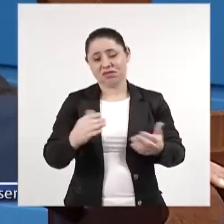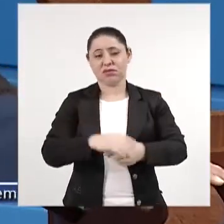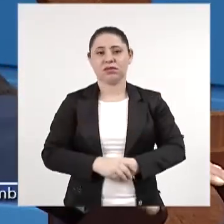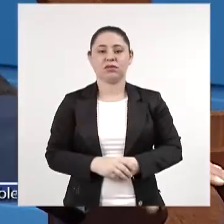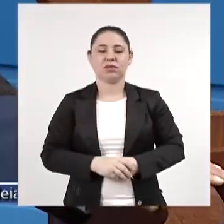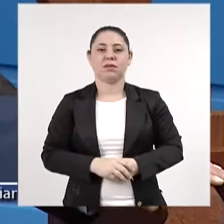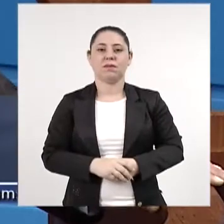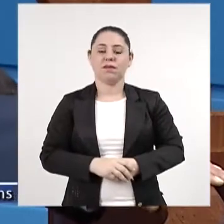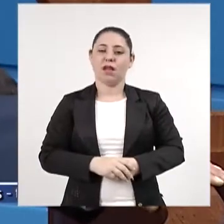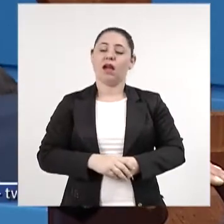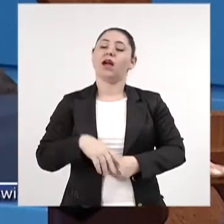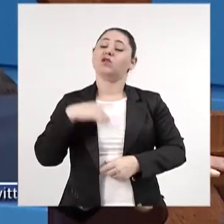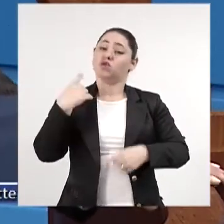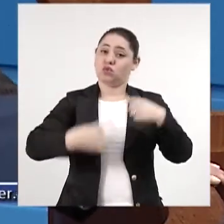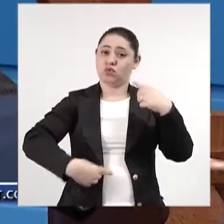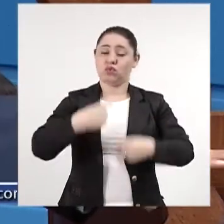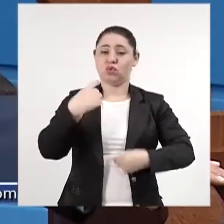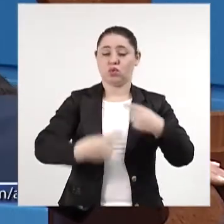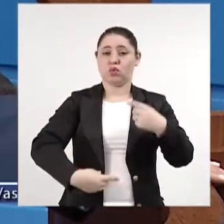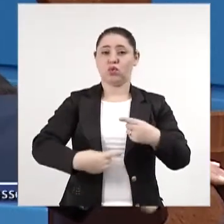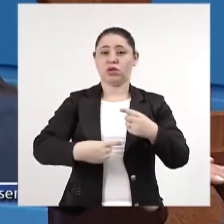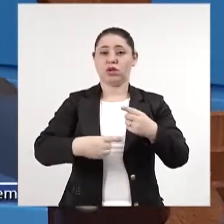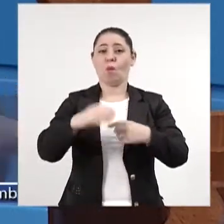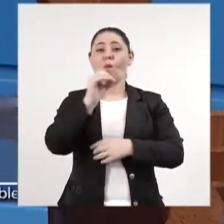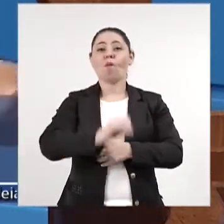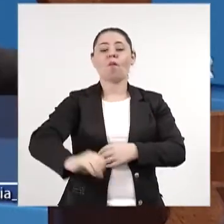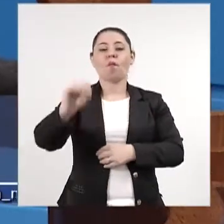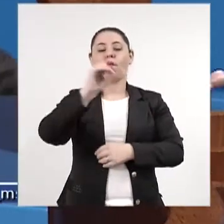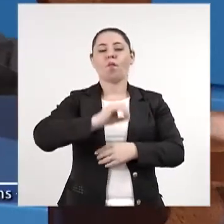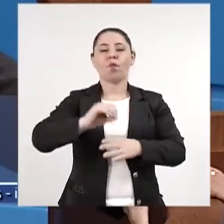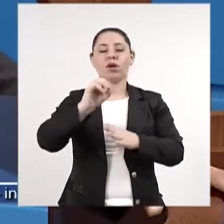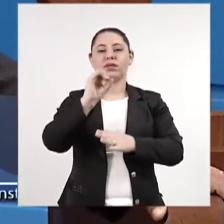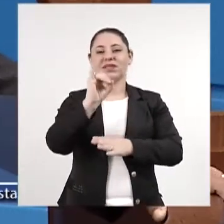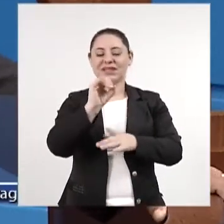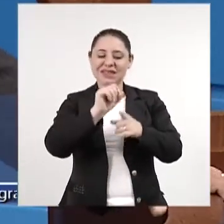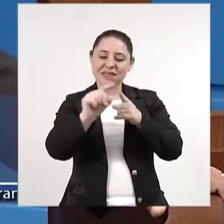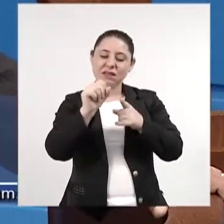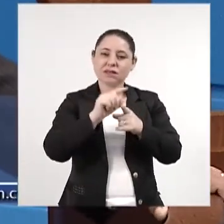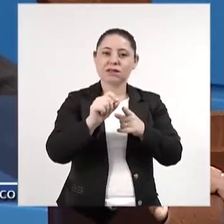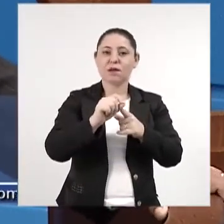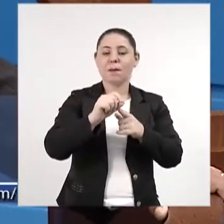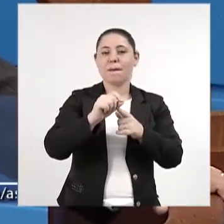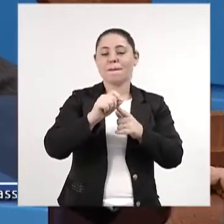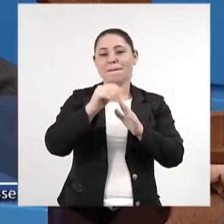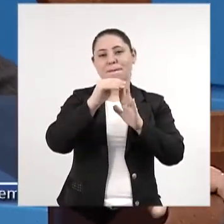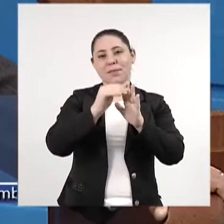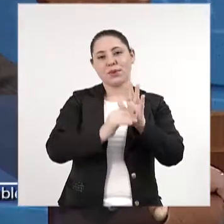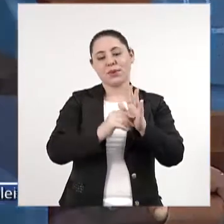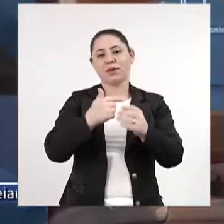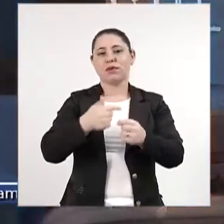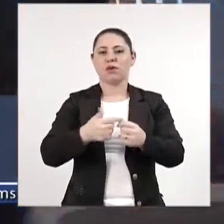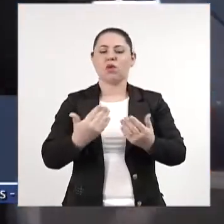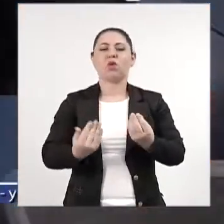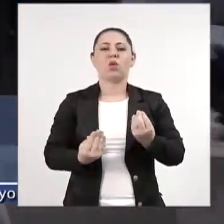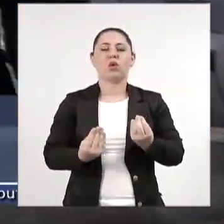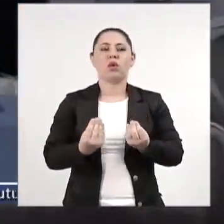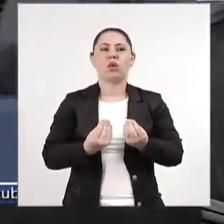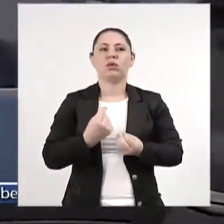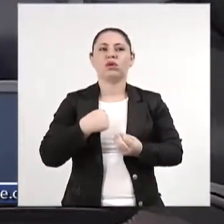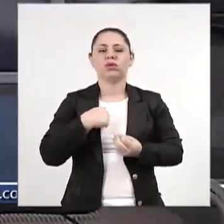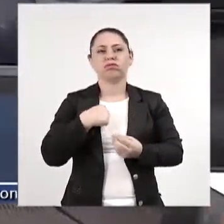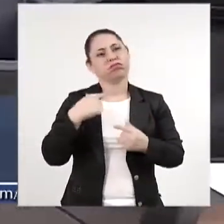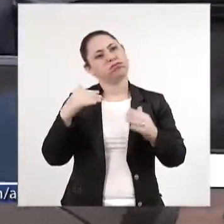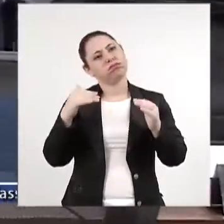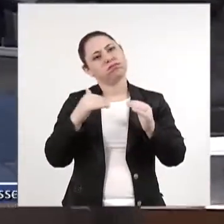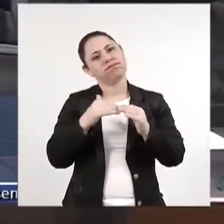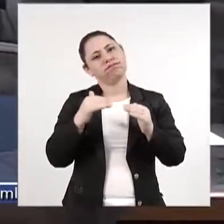que fala de zerar os impostos, retirar o ICMS para baixar o preço do combustível. Eu concordo